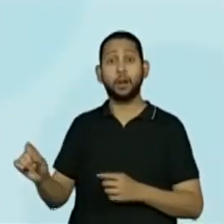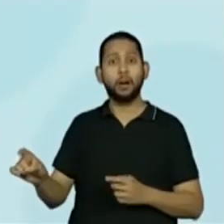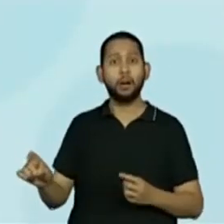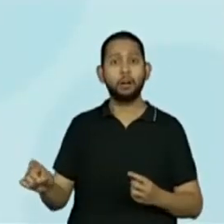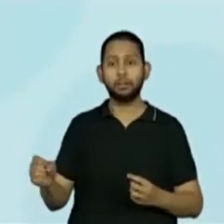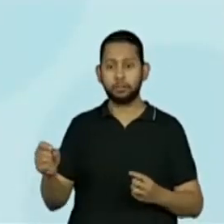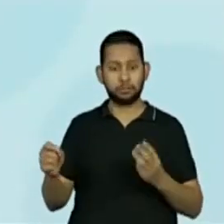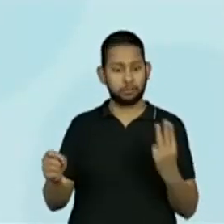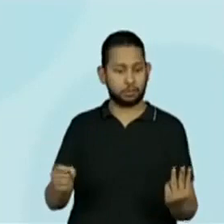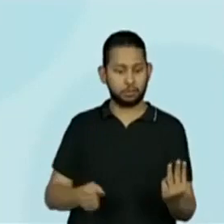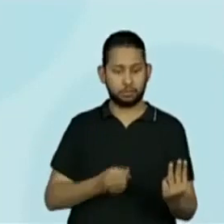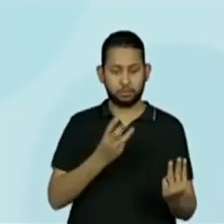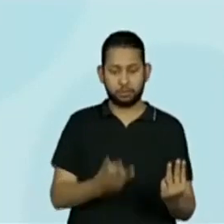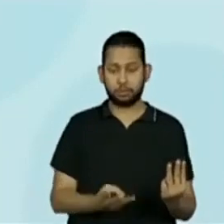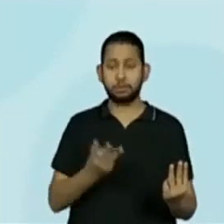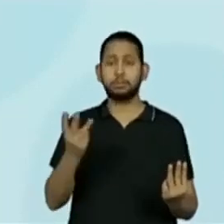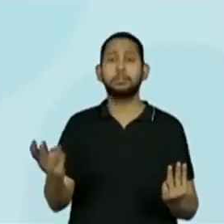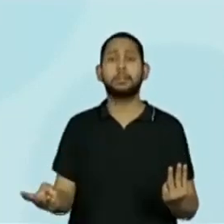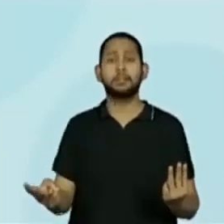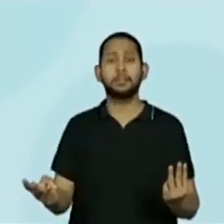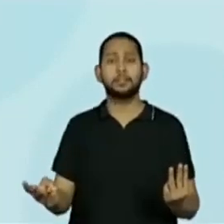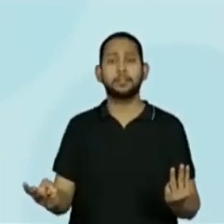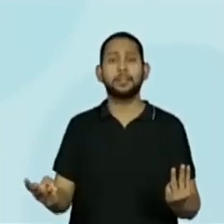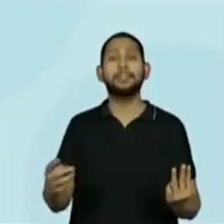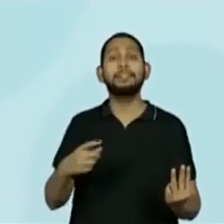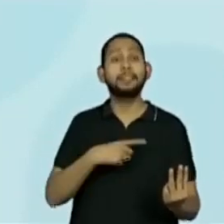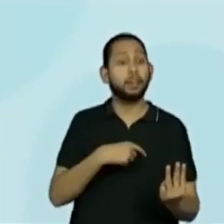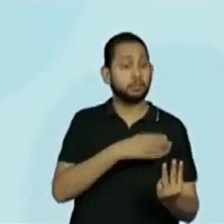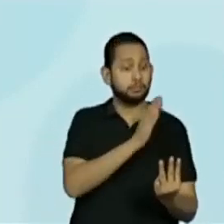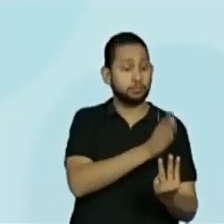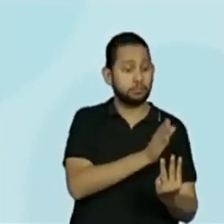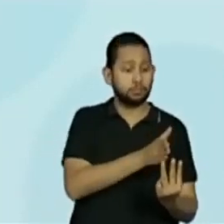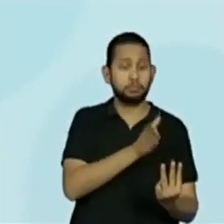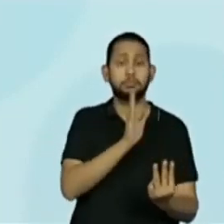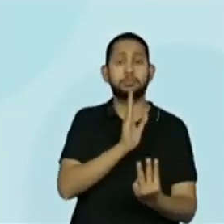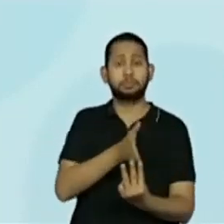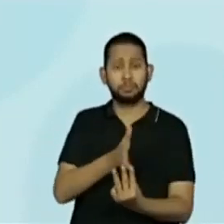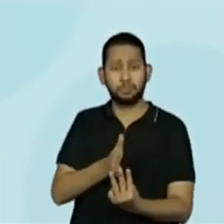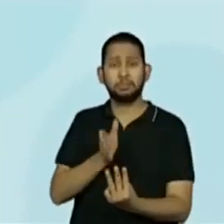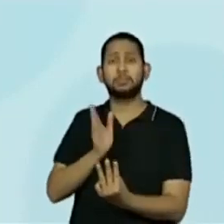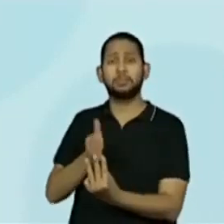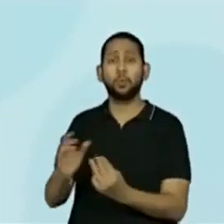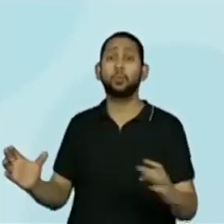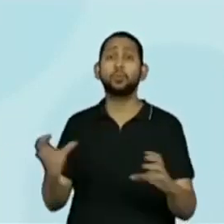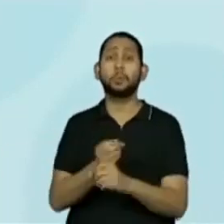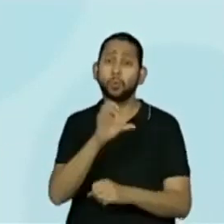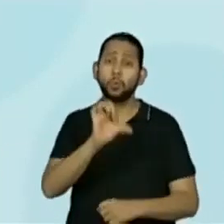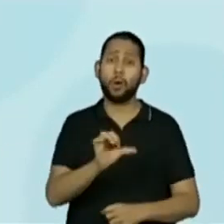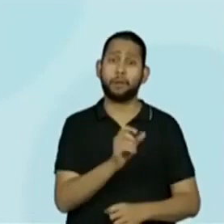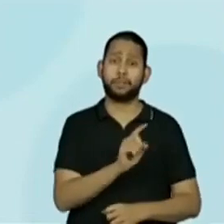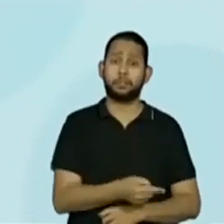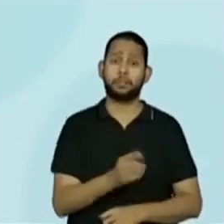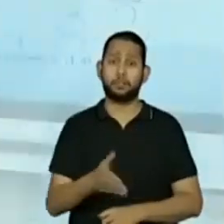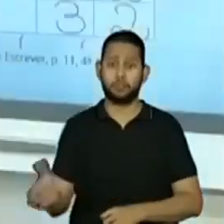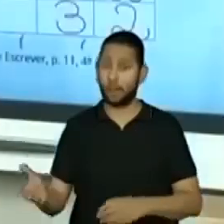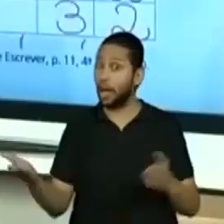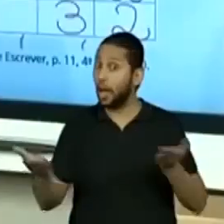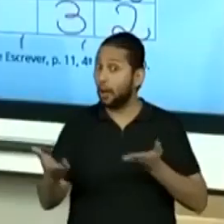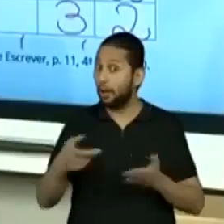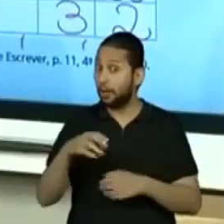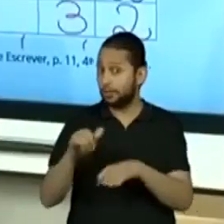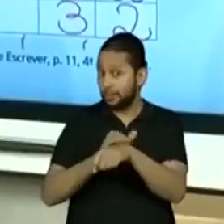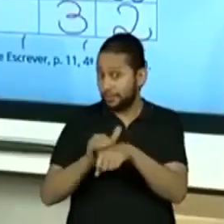eu representei 9 ordens, ok? O que nós vamos fazer agora? Preparados aí